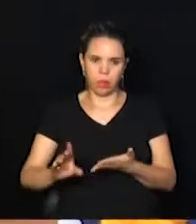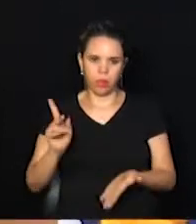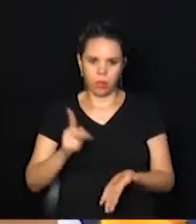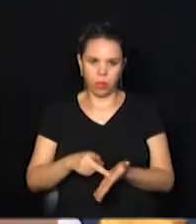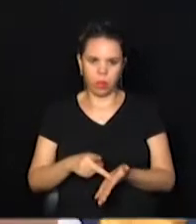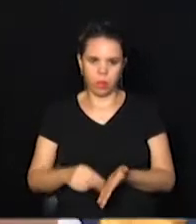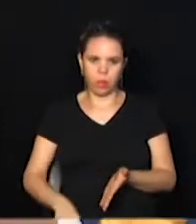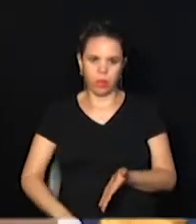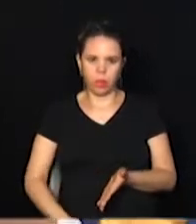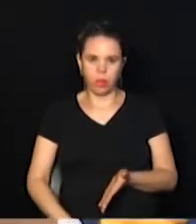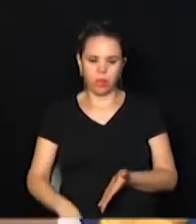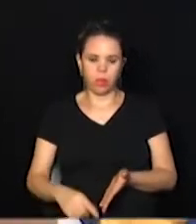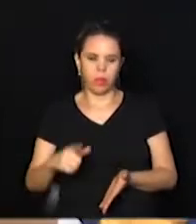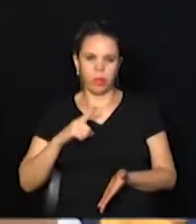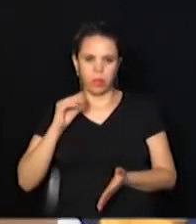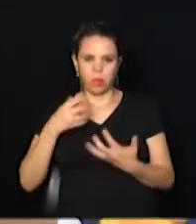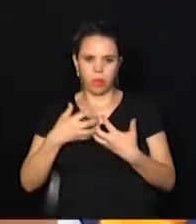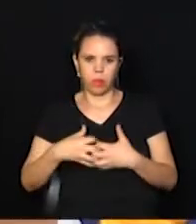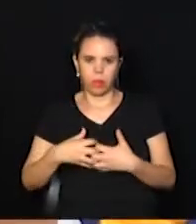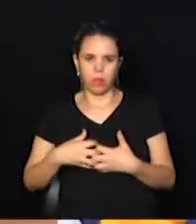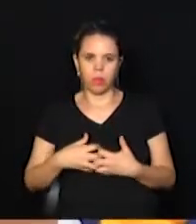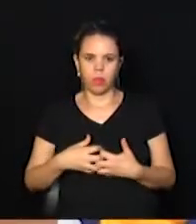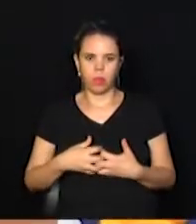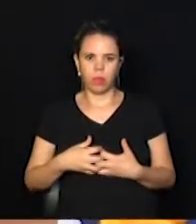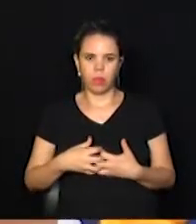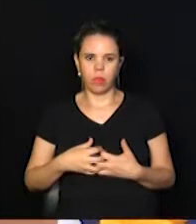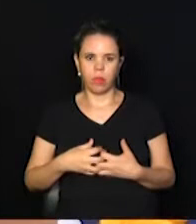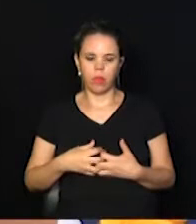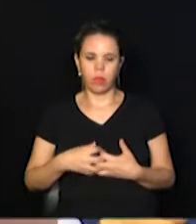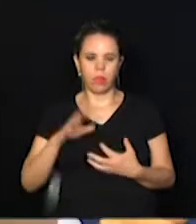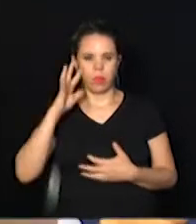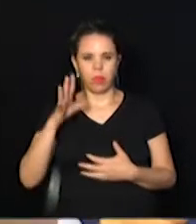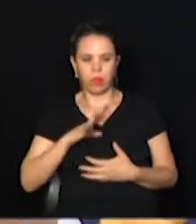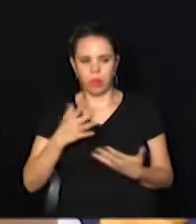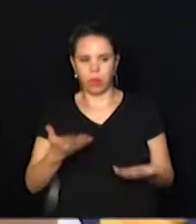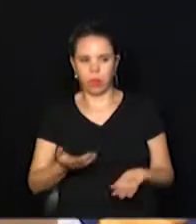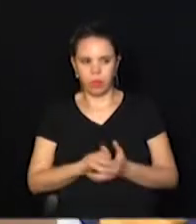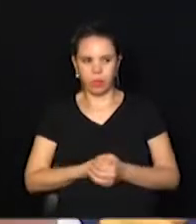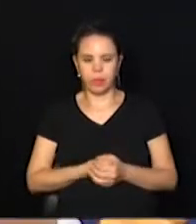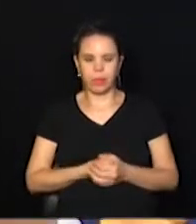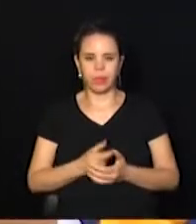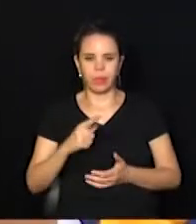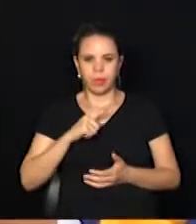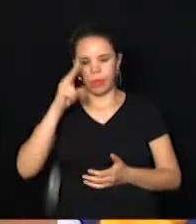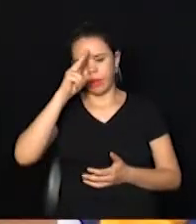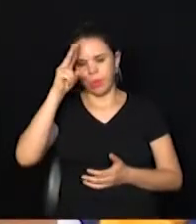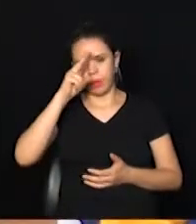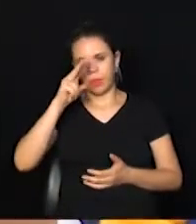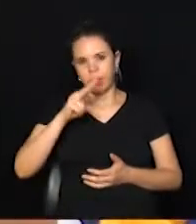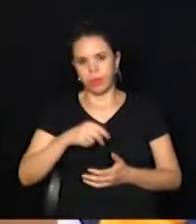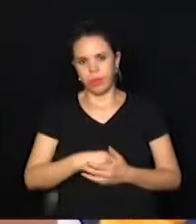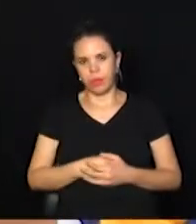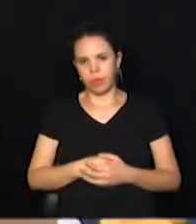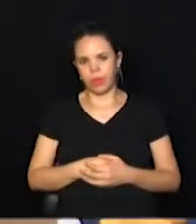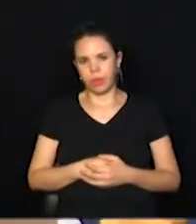verdade, que funcionava efetivamente e que deixou frutos nessa cidade, eles têm que ser lembrados para que a